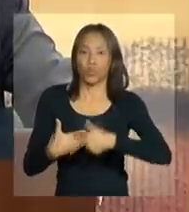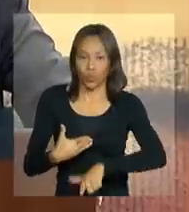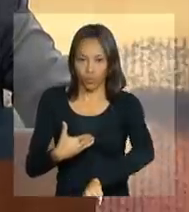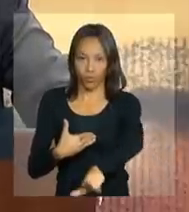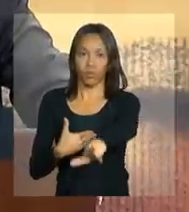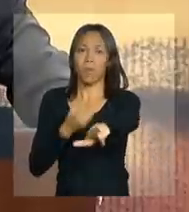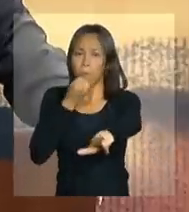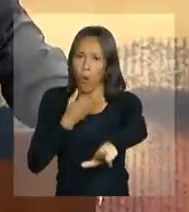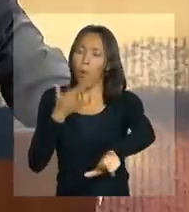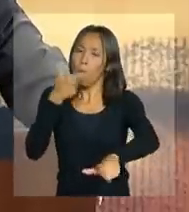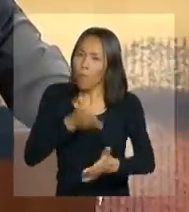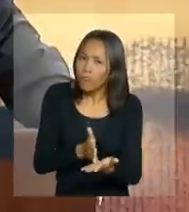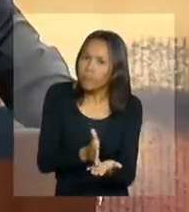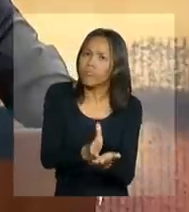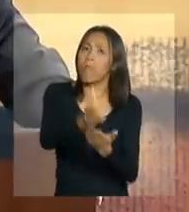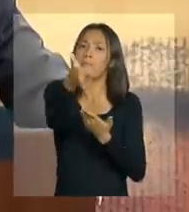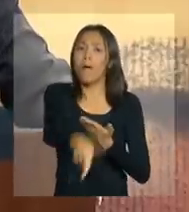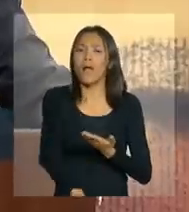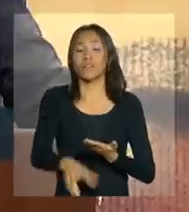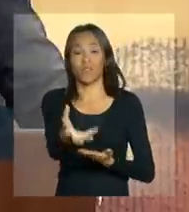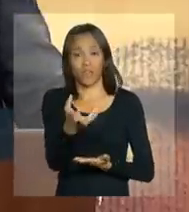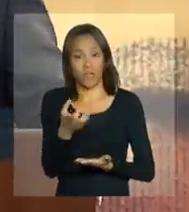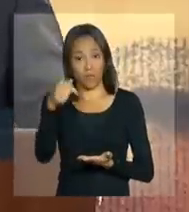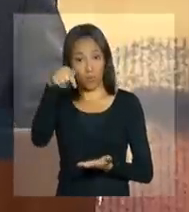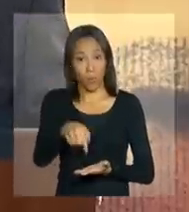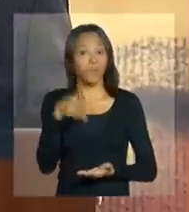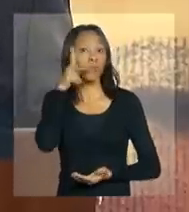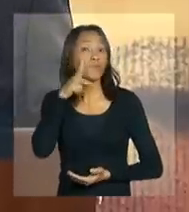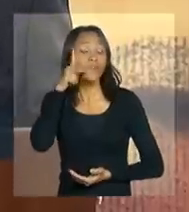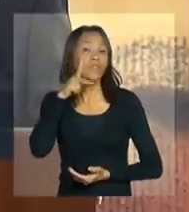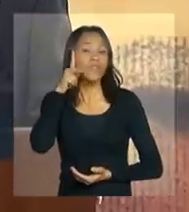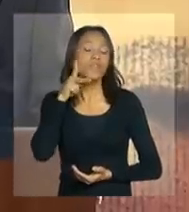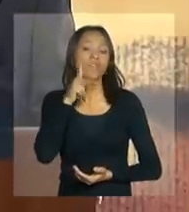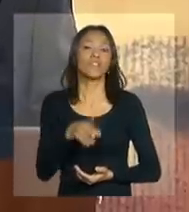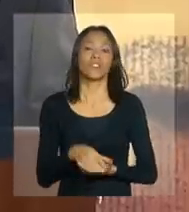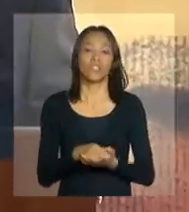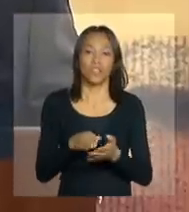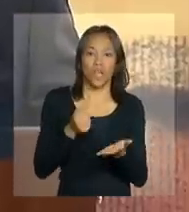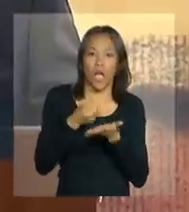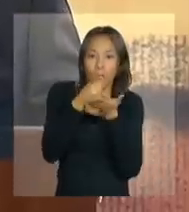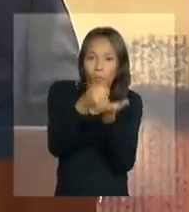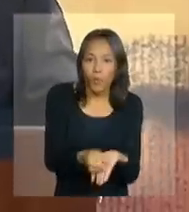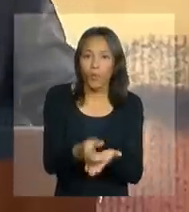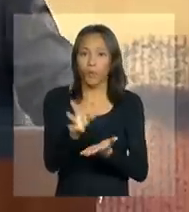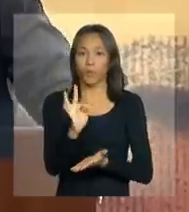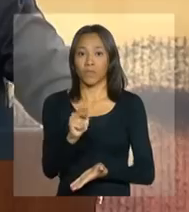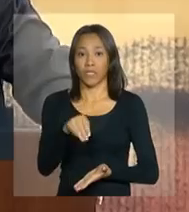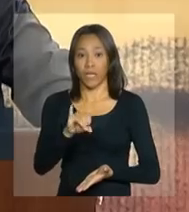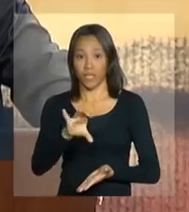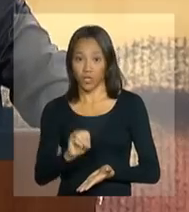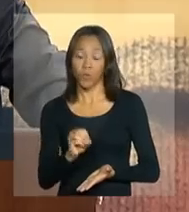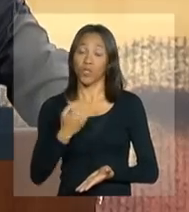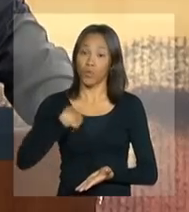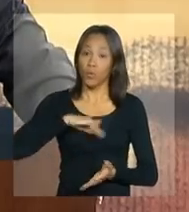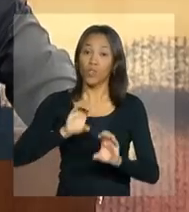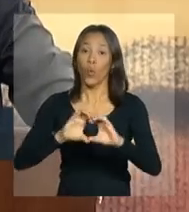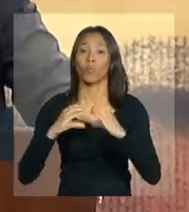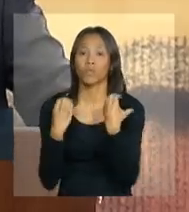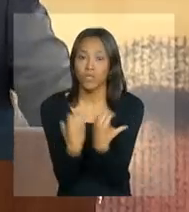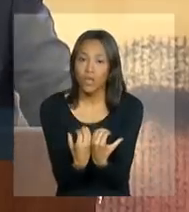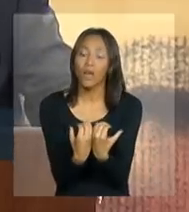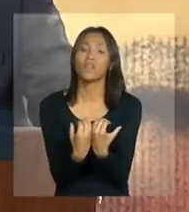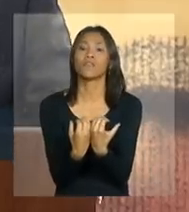mais e queremos com essa política de assistência técnica extensão Rural que as nossas comunidades quilombolas